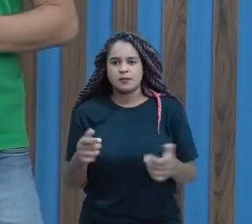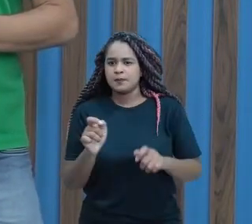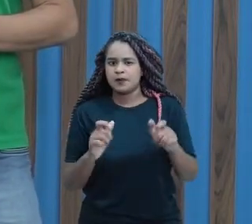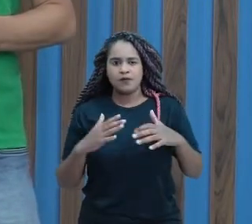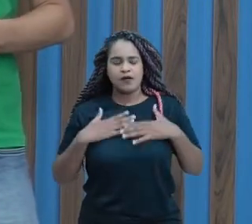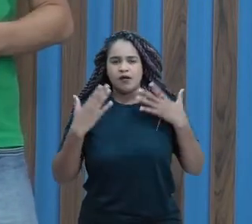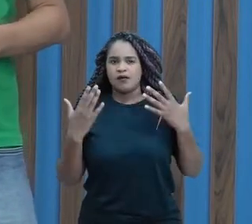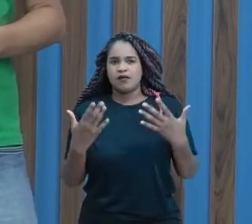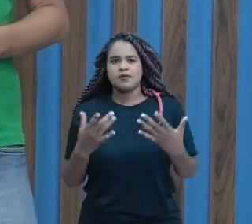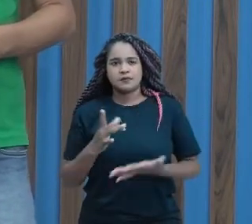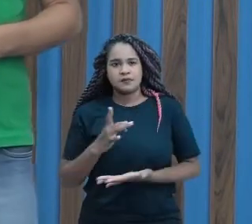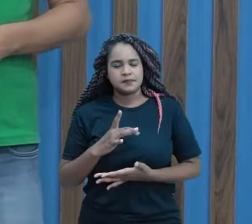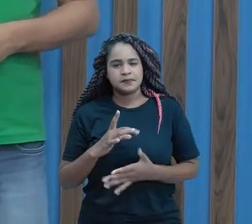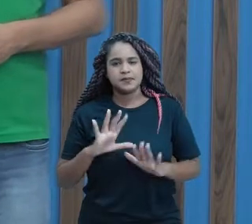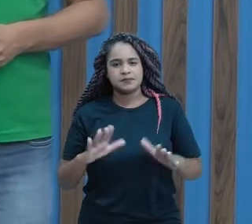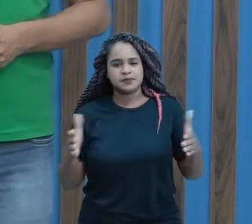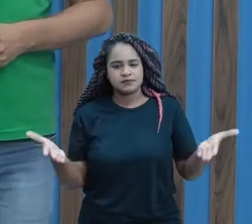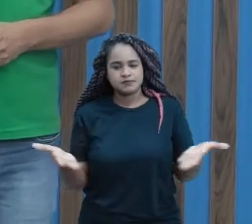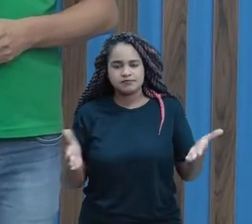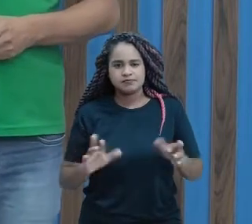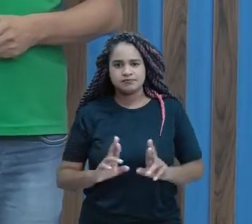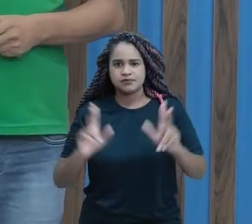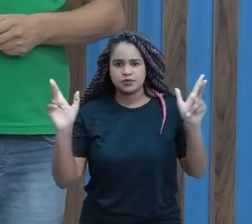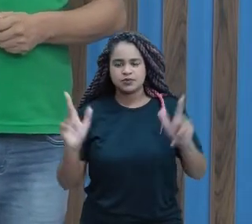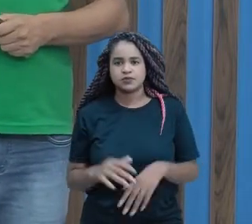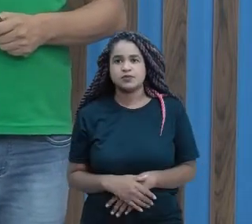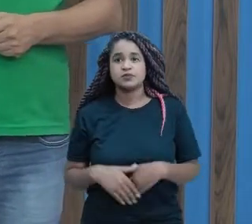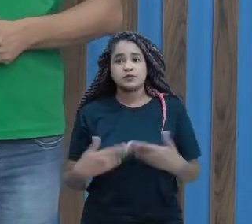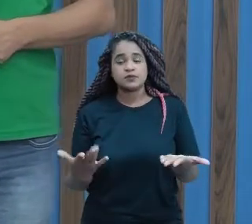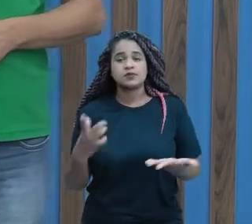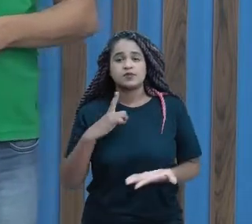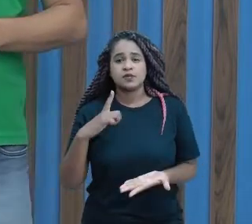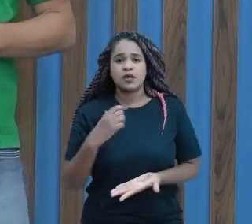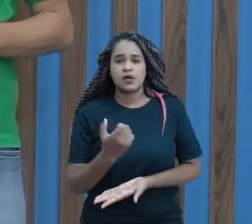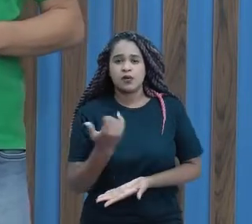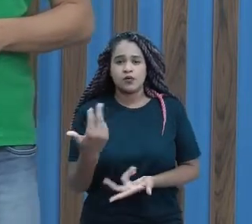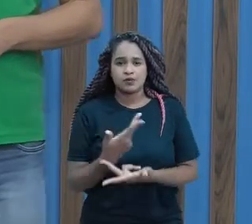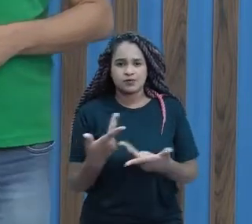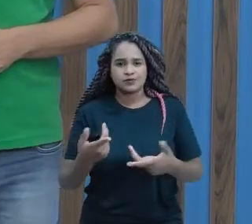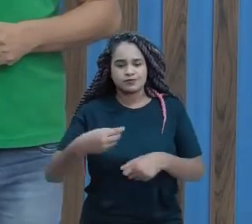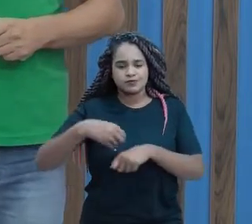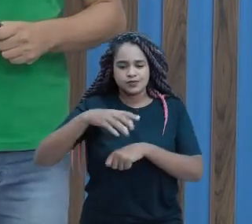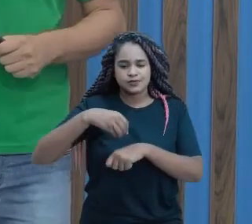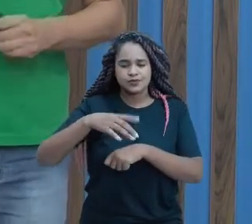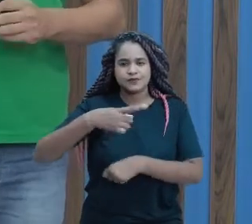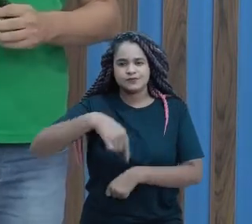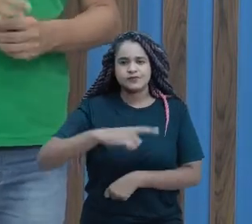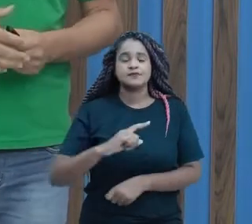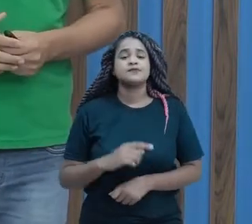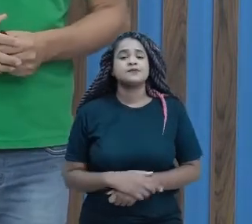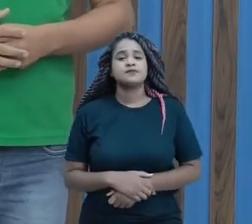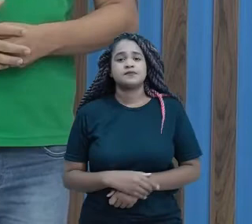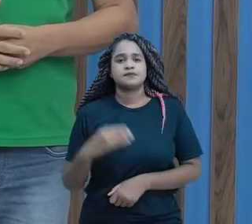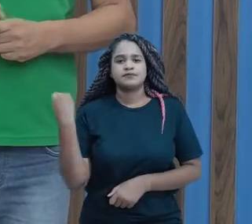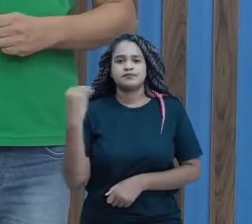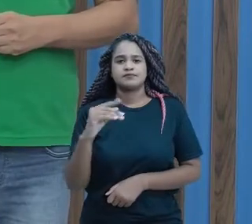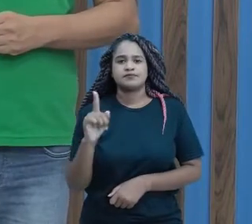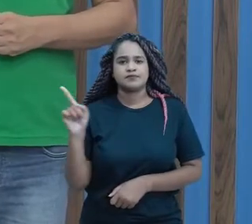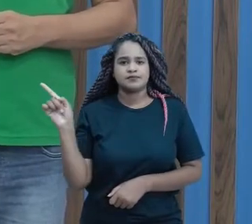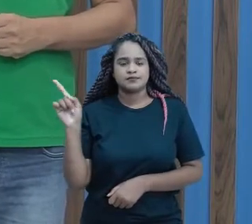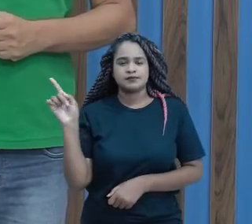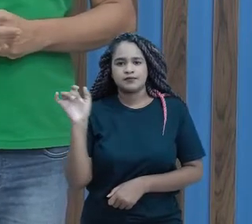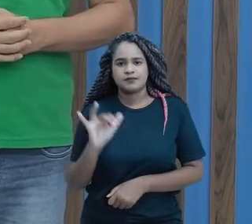século XX. Mas aí a gente vai colocar algumas questões para vocês, né? Eu já vou deixar aqui, depois vocês podem voltar lá no YouTube para ver, para